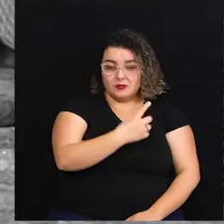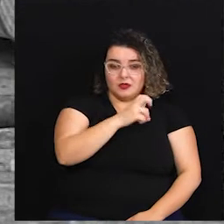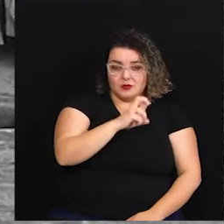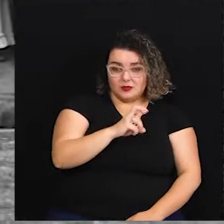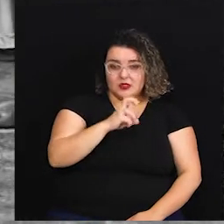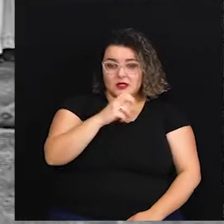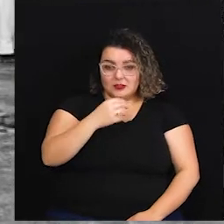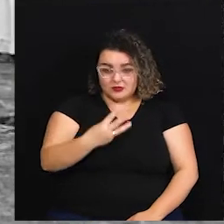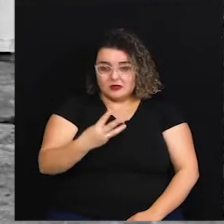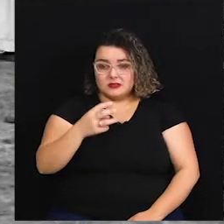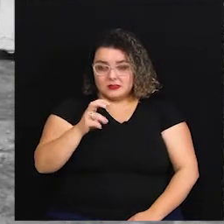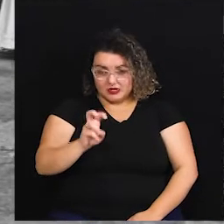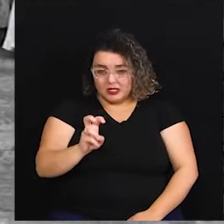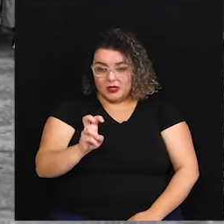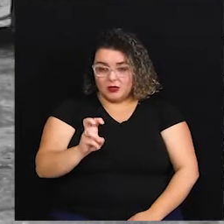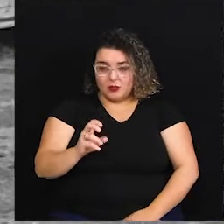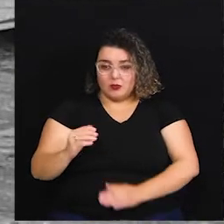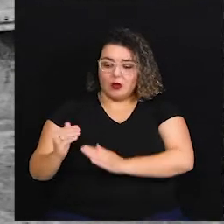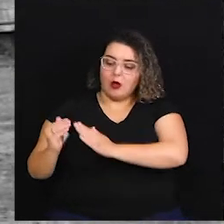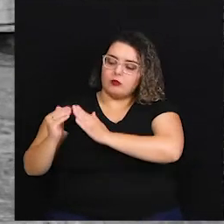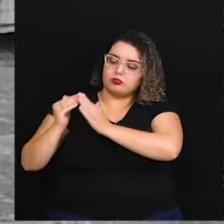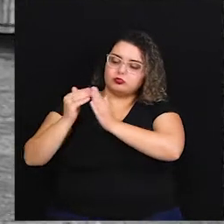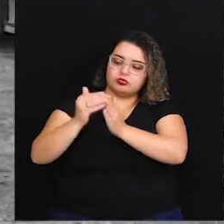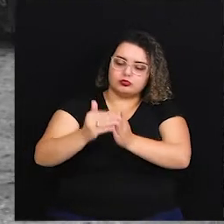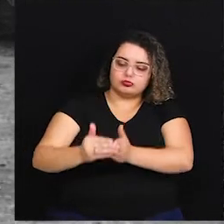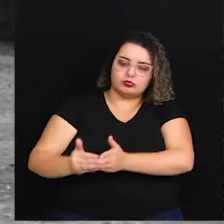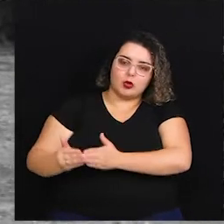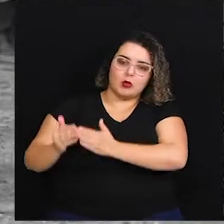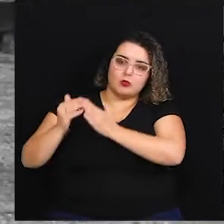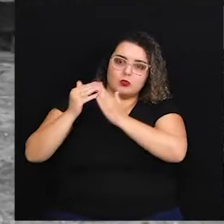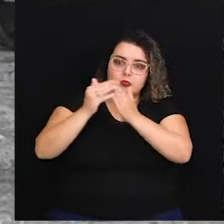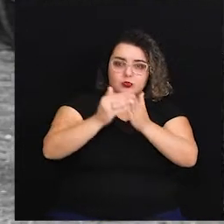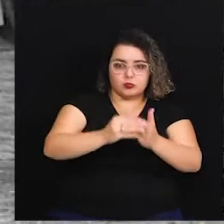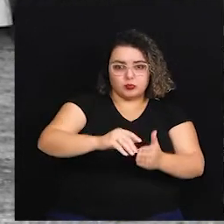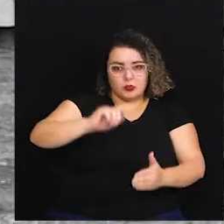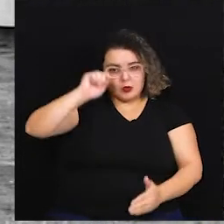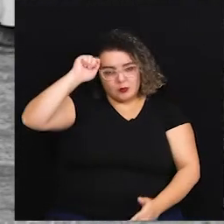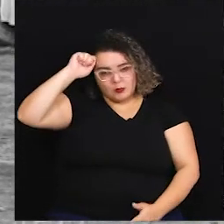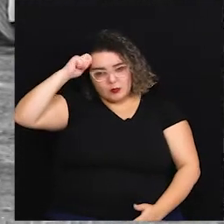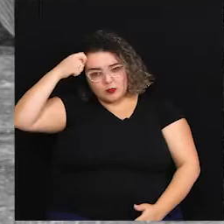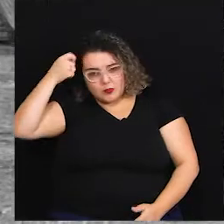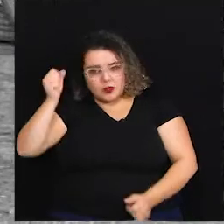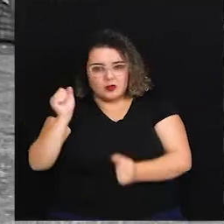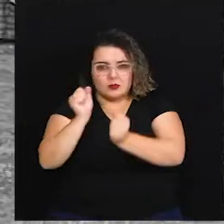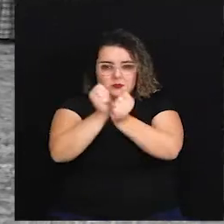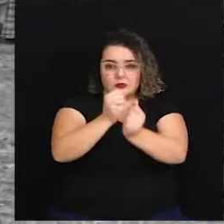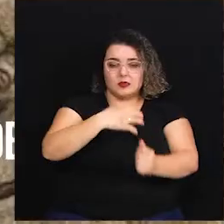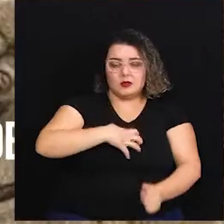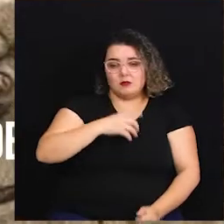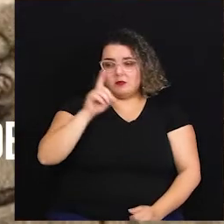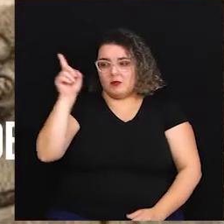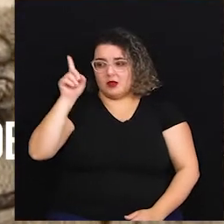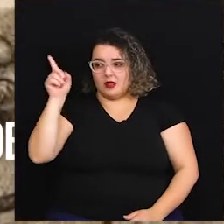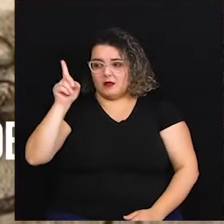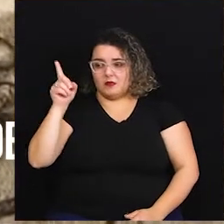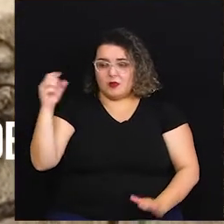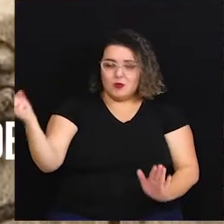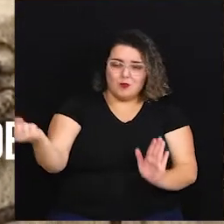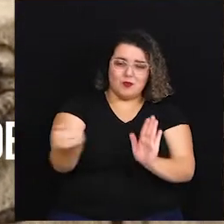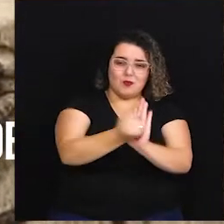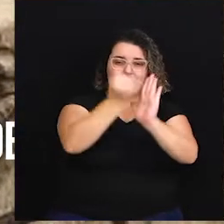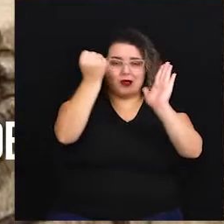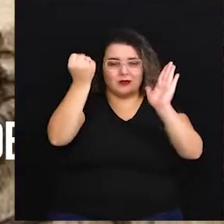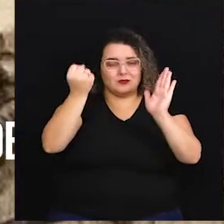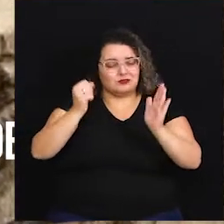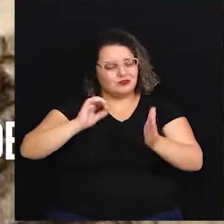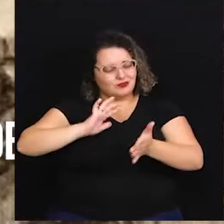em 1535, com a chegada do primeiro navio com africanos escravizados em Salvador, na Bahia. Foi o